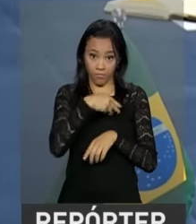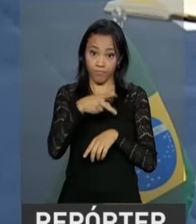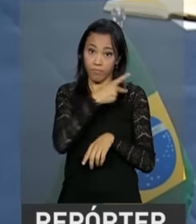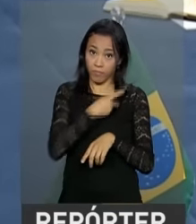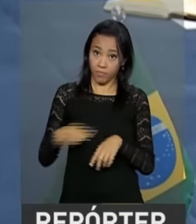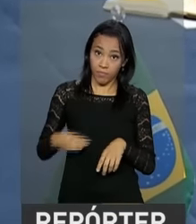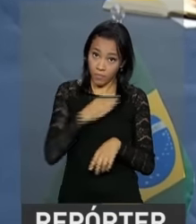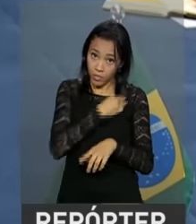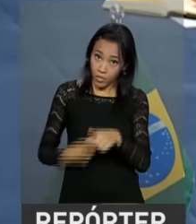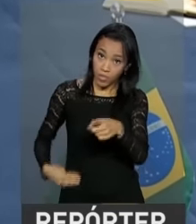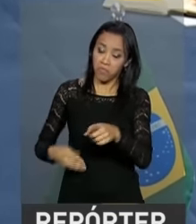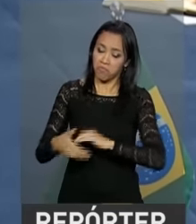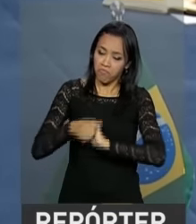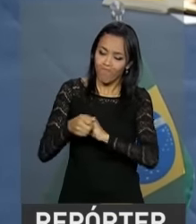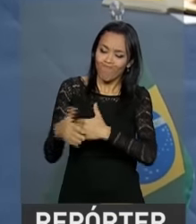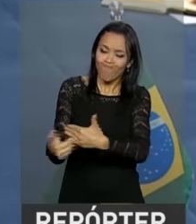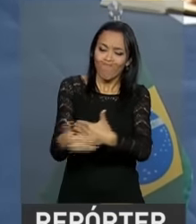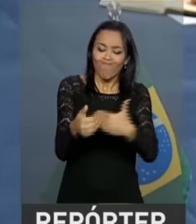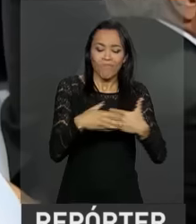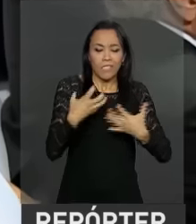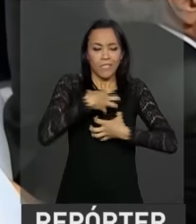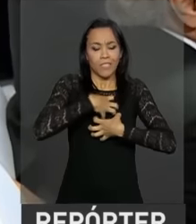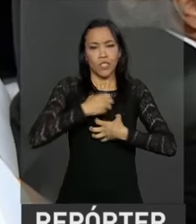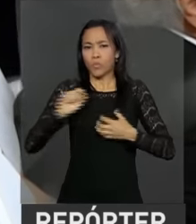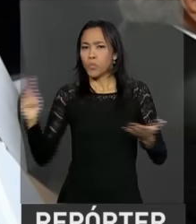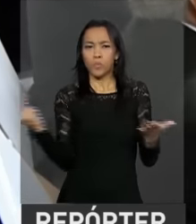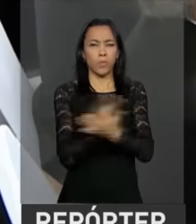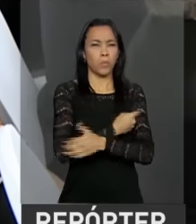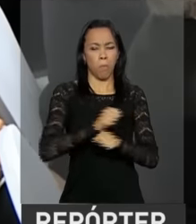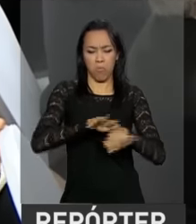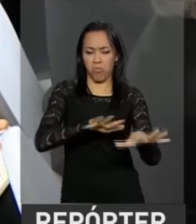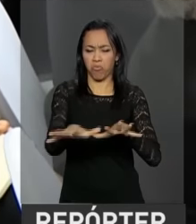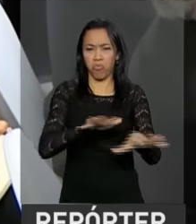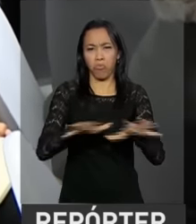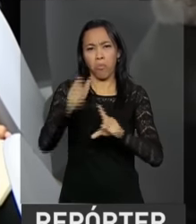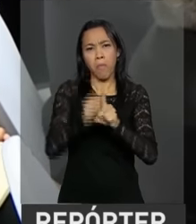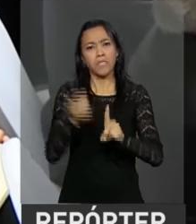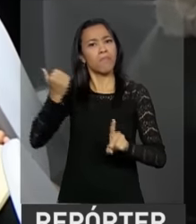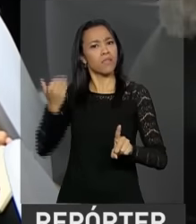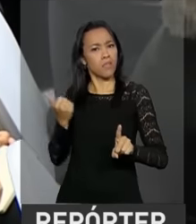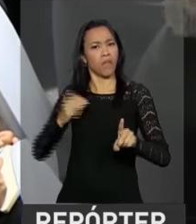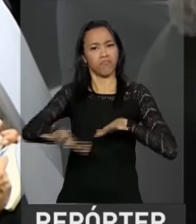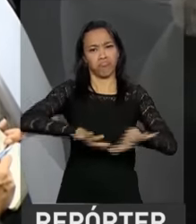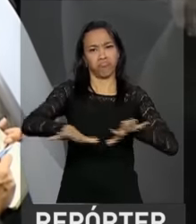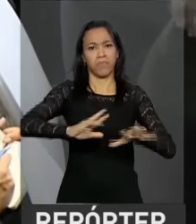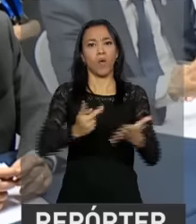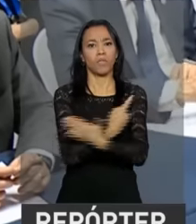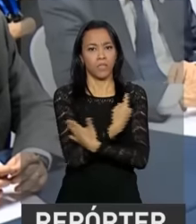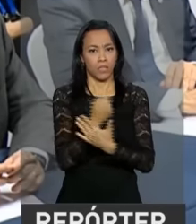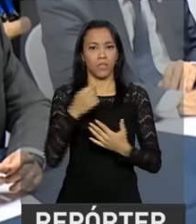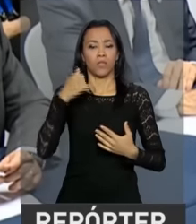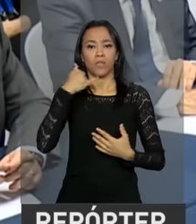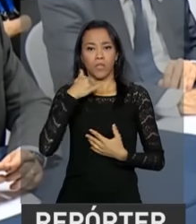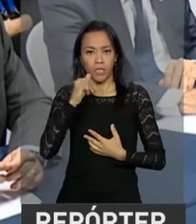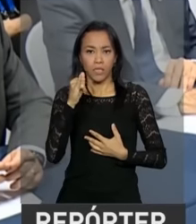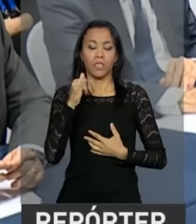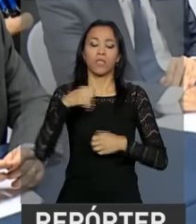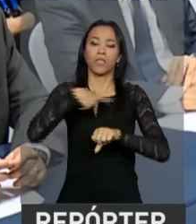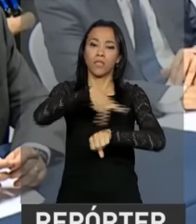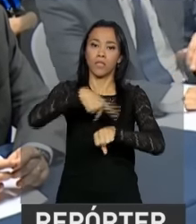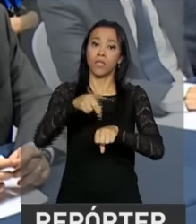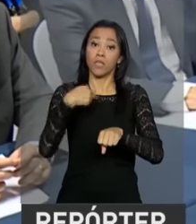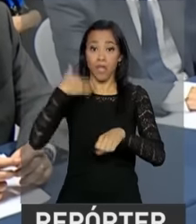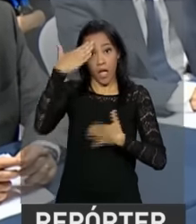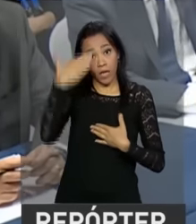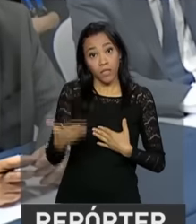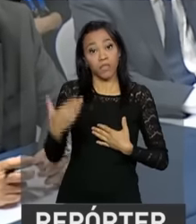prestou solidariedade às vítimas do terremoto que atingiu o país no mês passado e agradeceu o apoio italiano ao acordo comercial